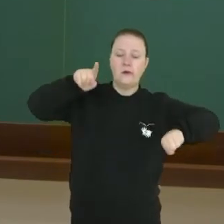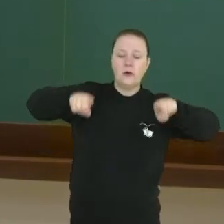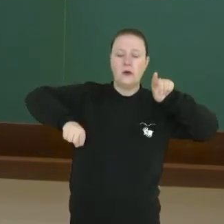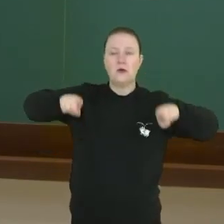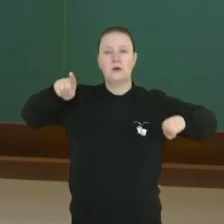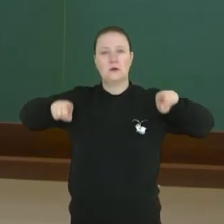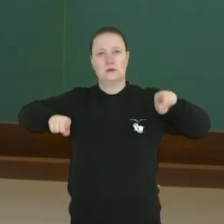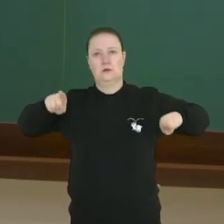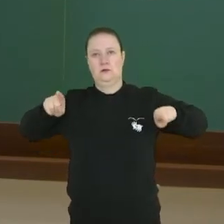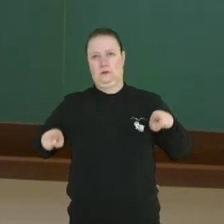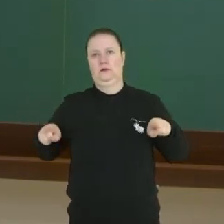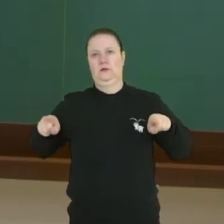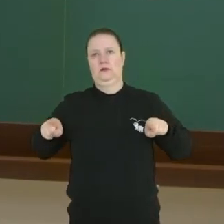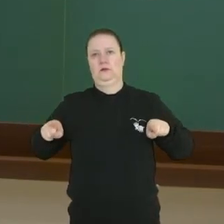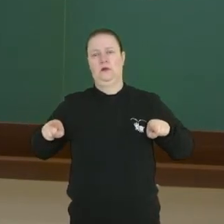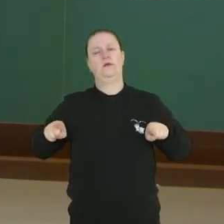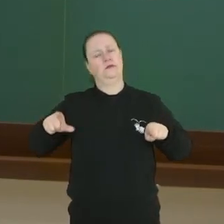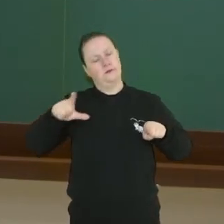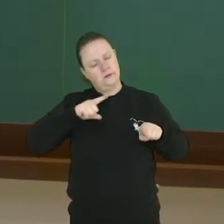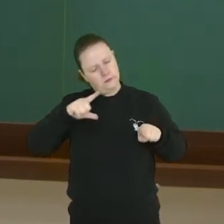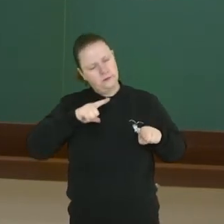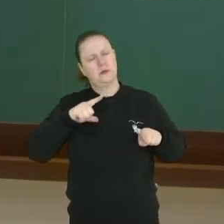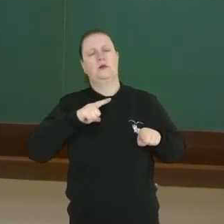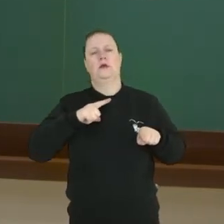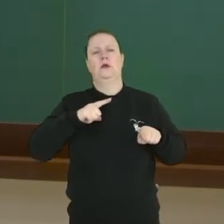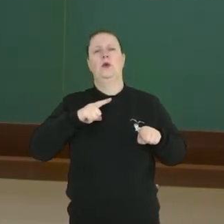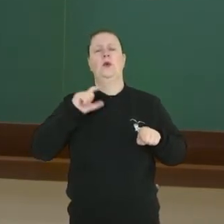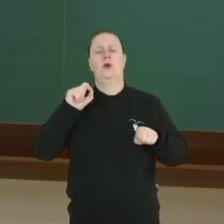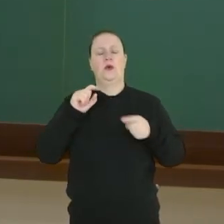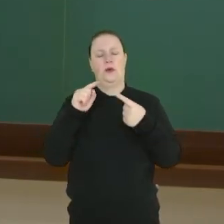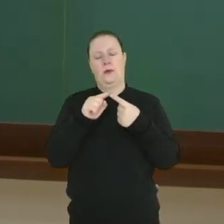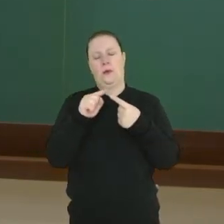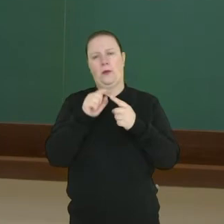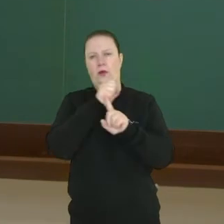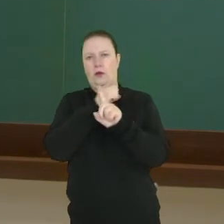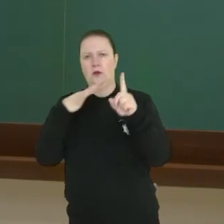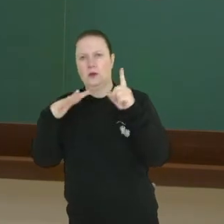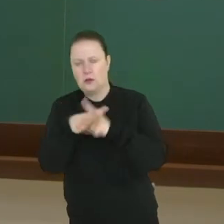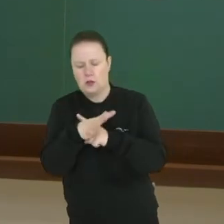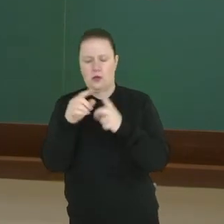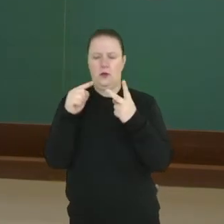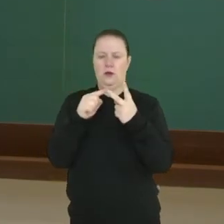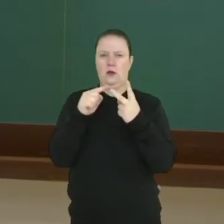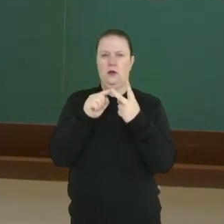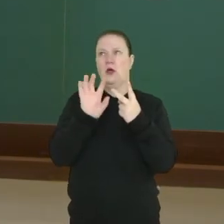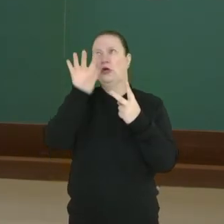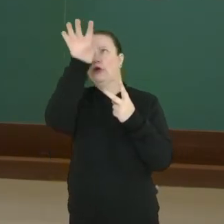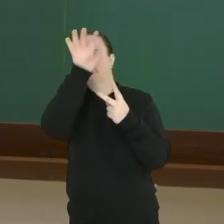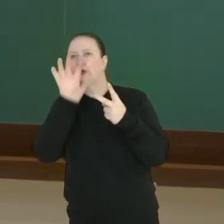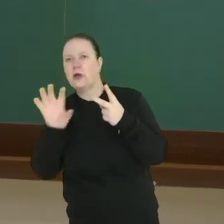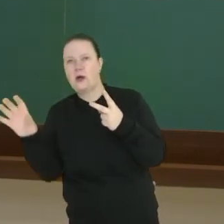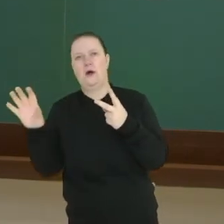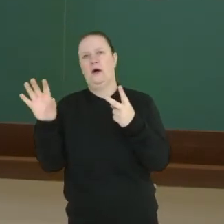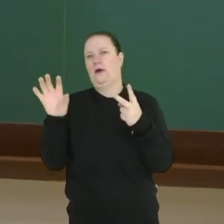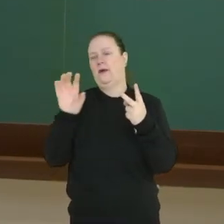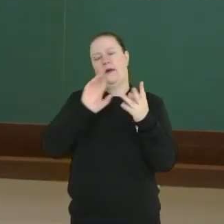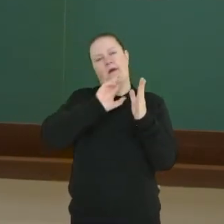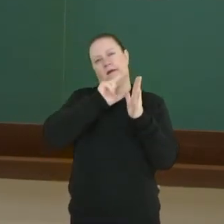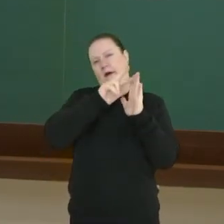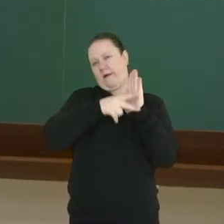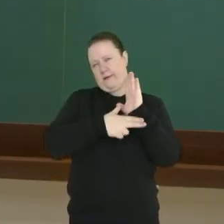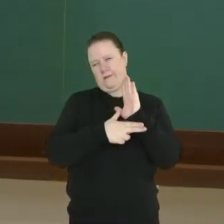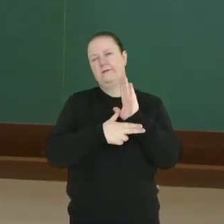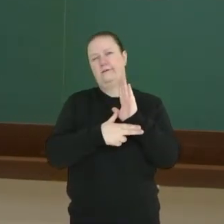né, de vários aspectos, na questão social, na questão regional, enfim, certo? Vamos lá,